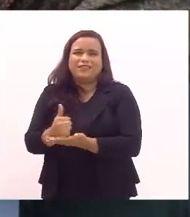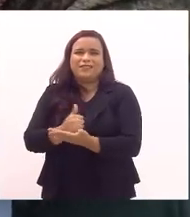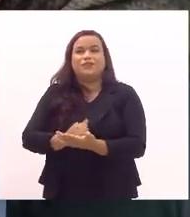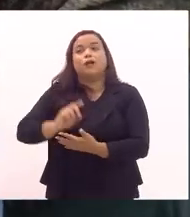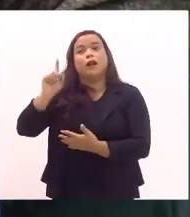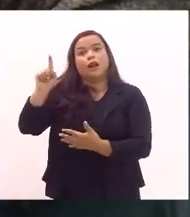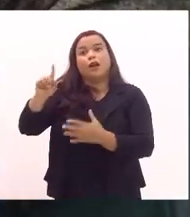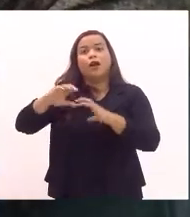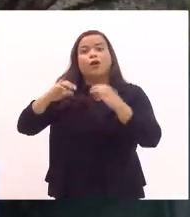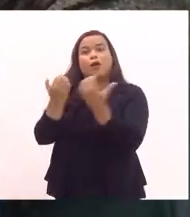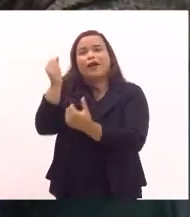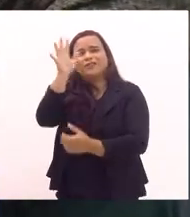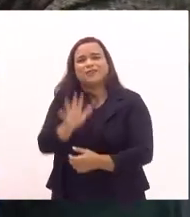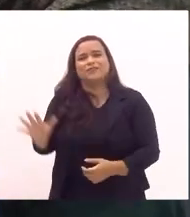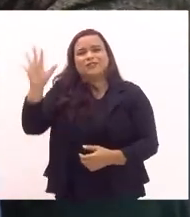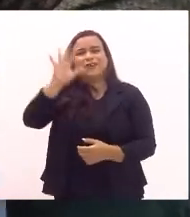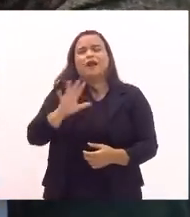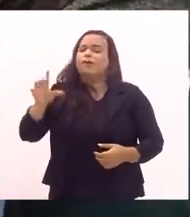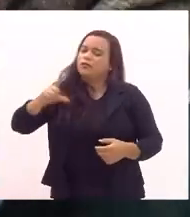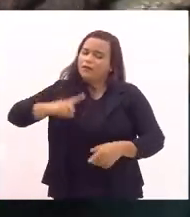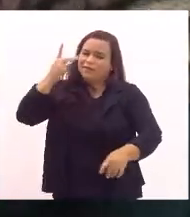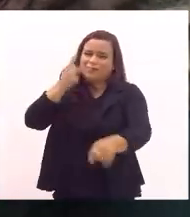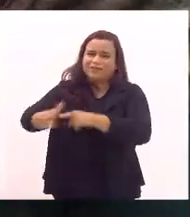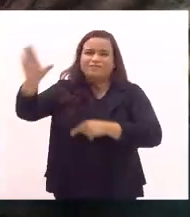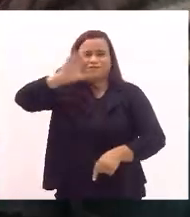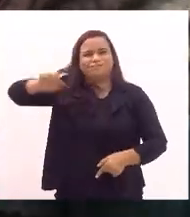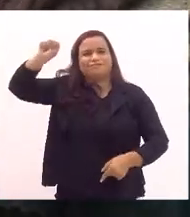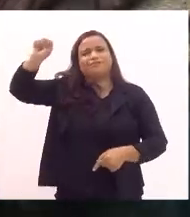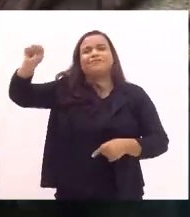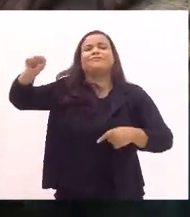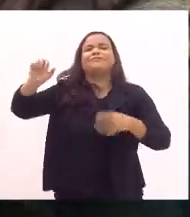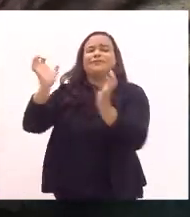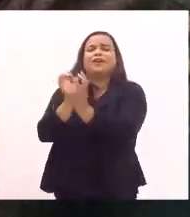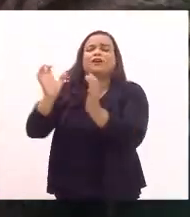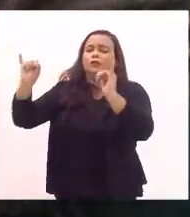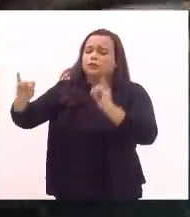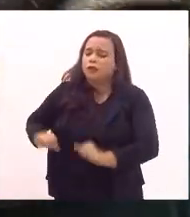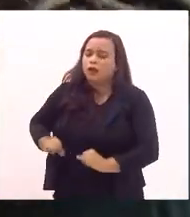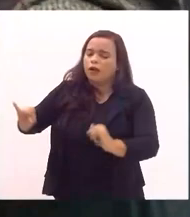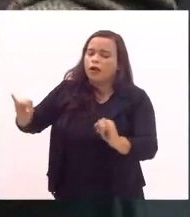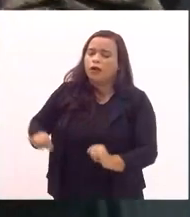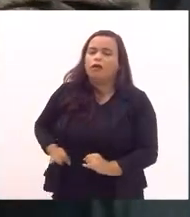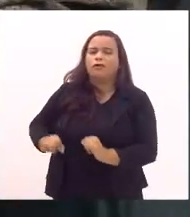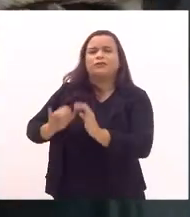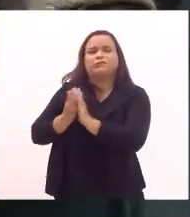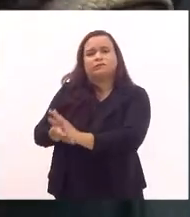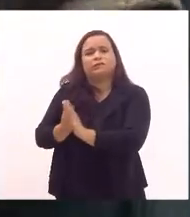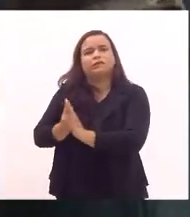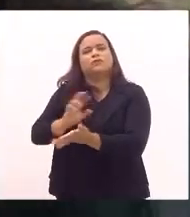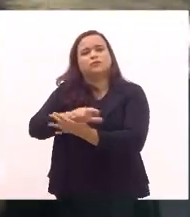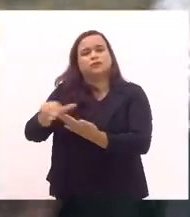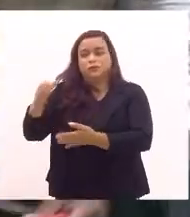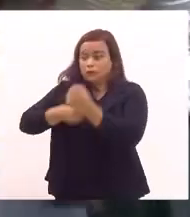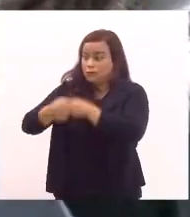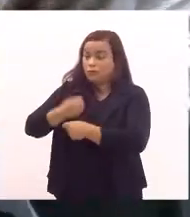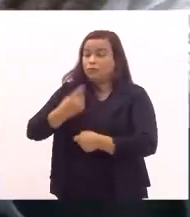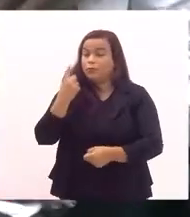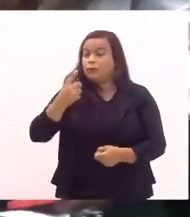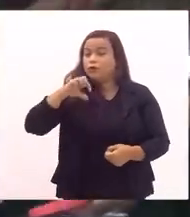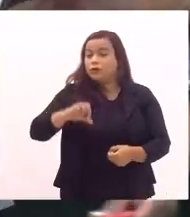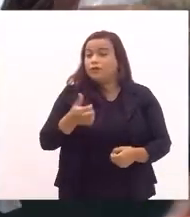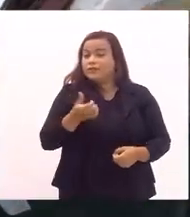Nacional uma grande vitória de uma categoria sofrida que desde 1966